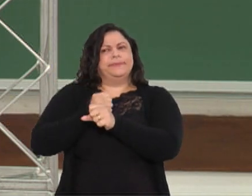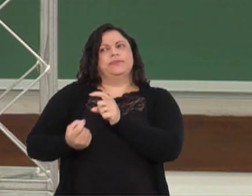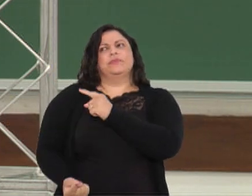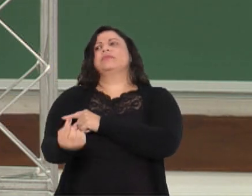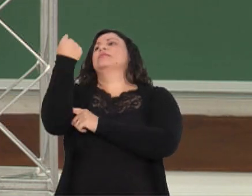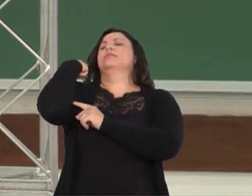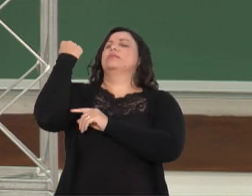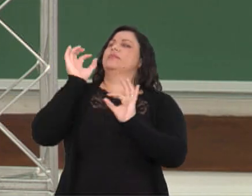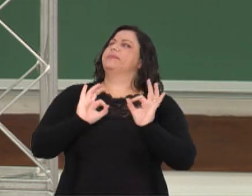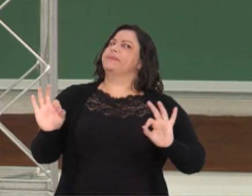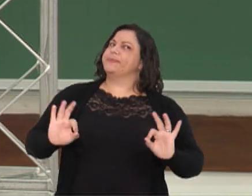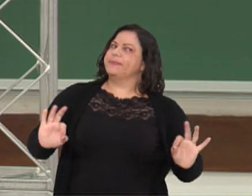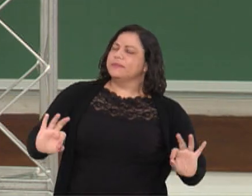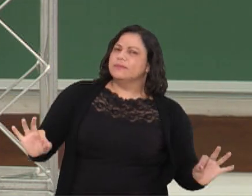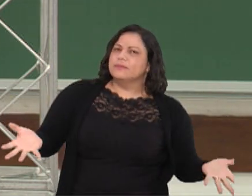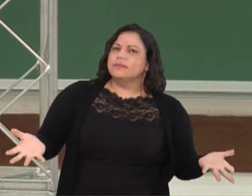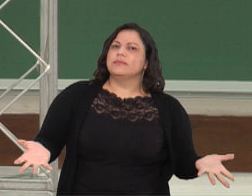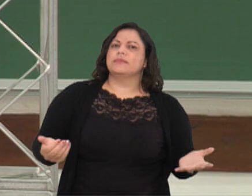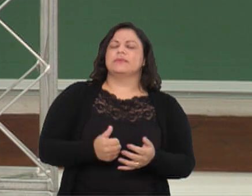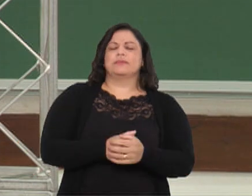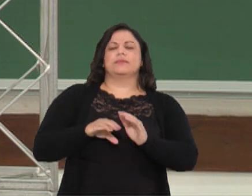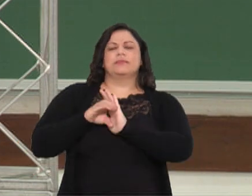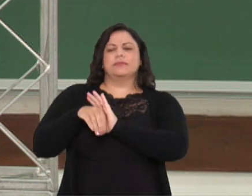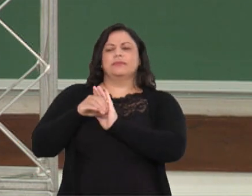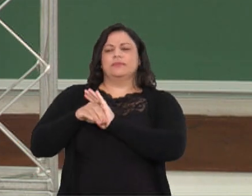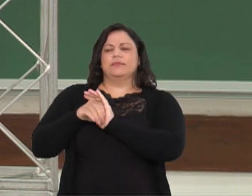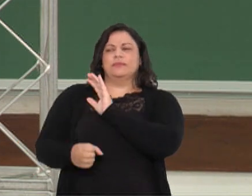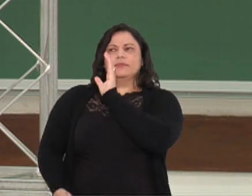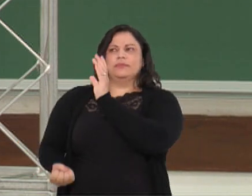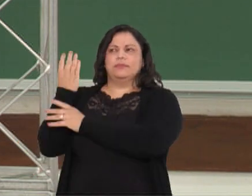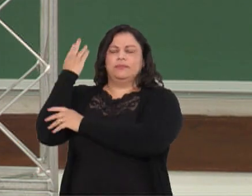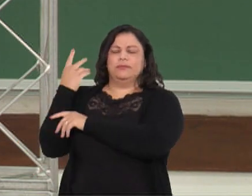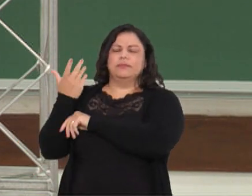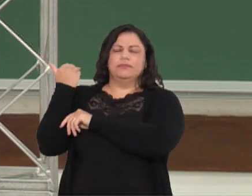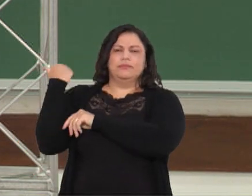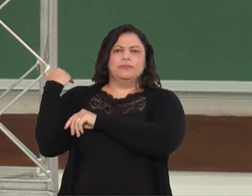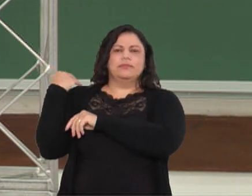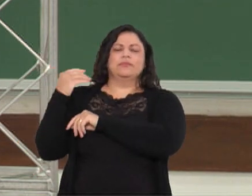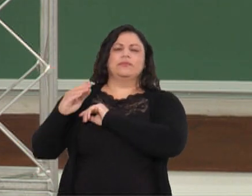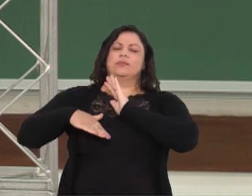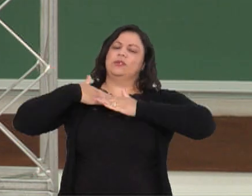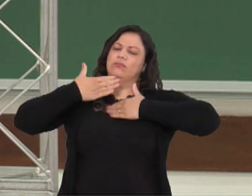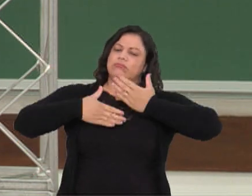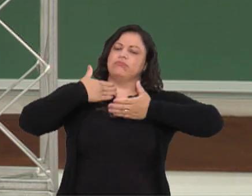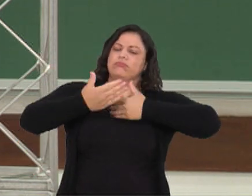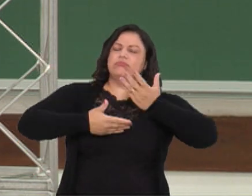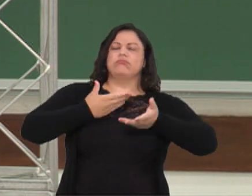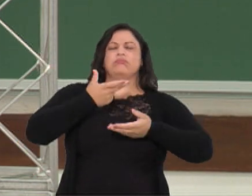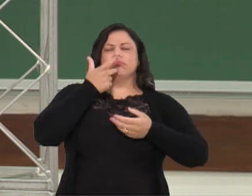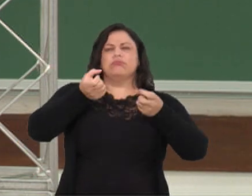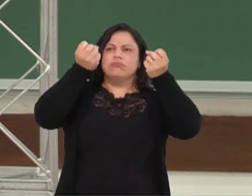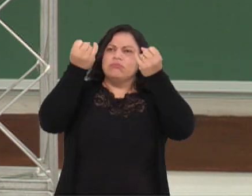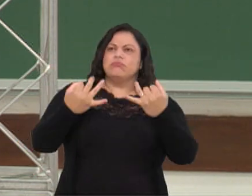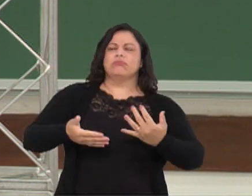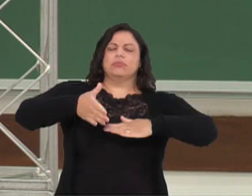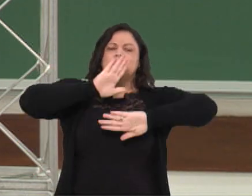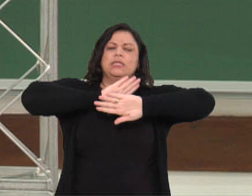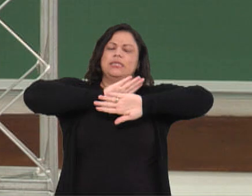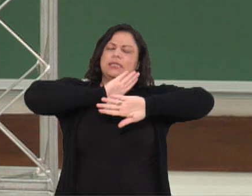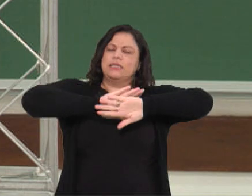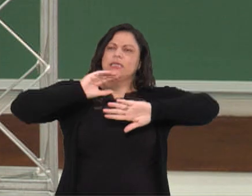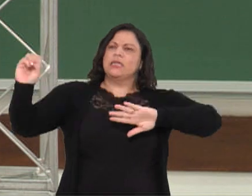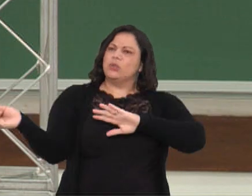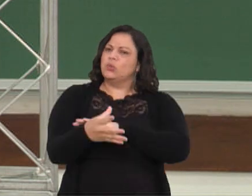não existia. Portanto, a própria ideologia se renova. E é o que esse Riquier vai